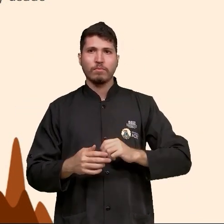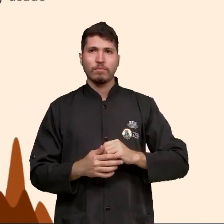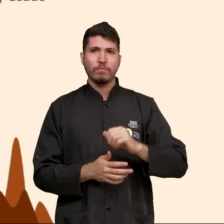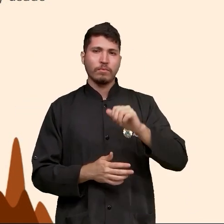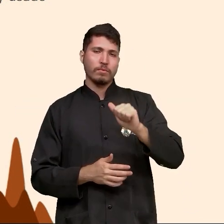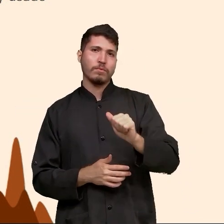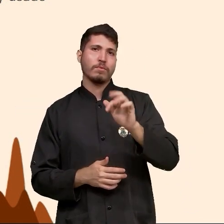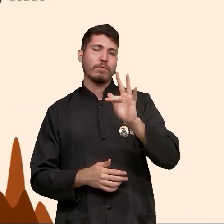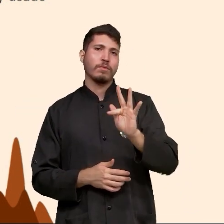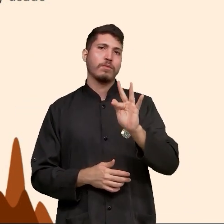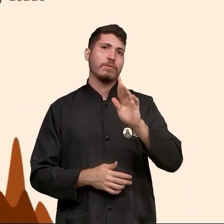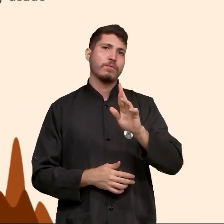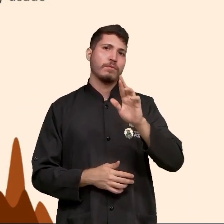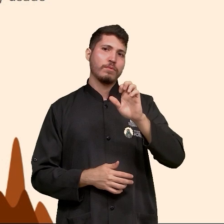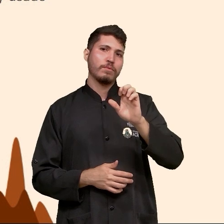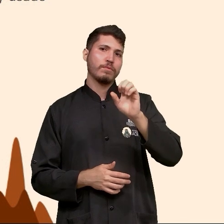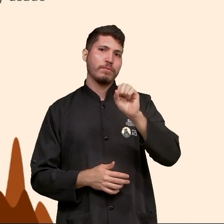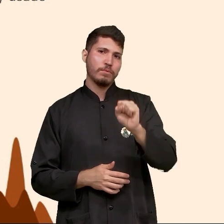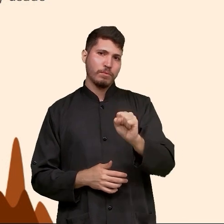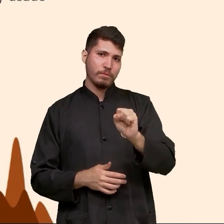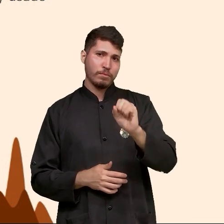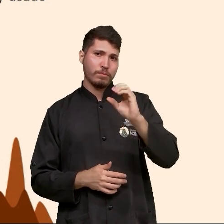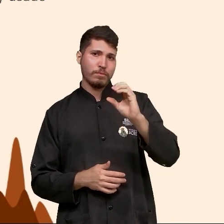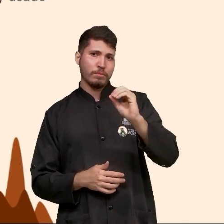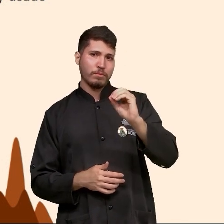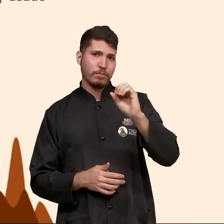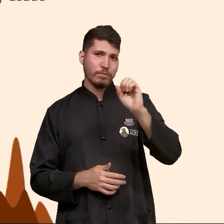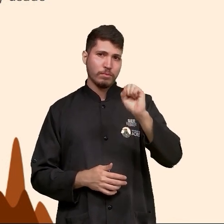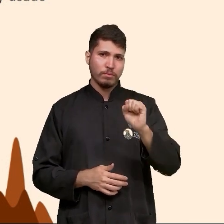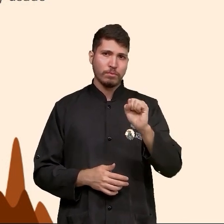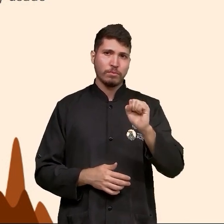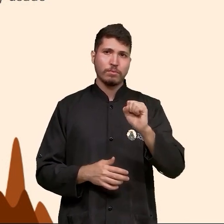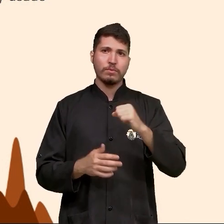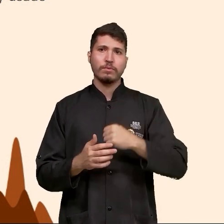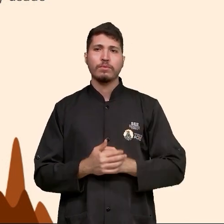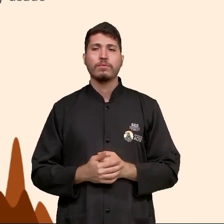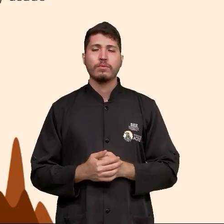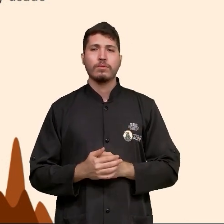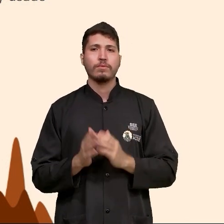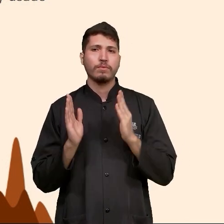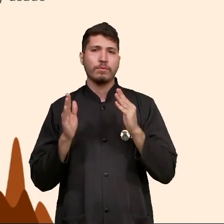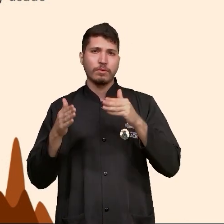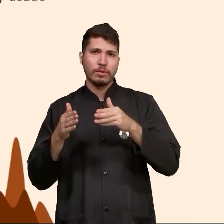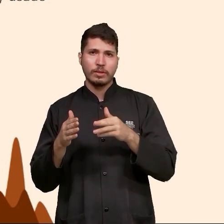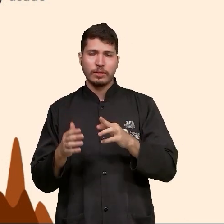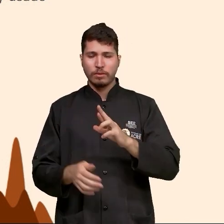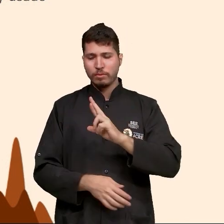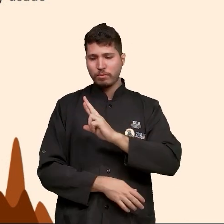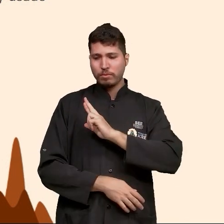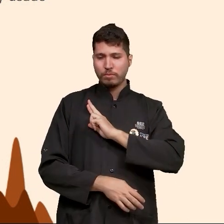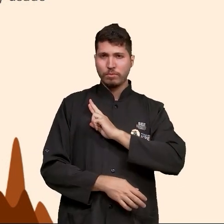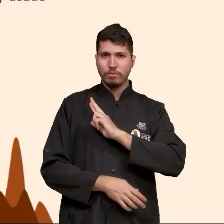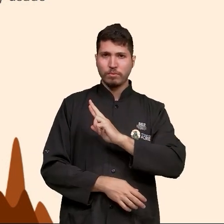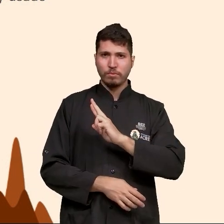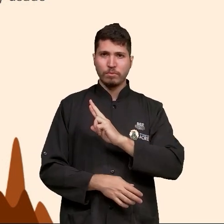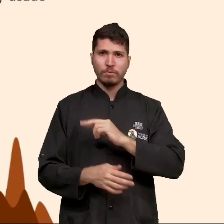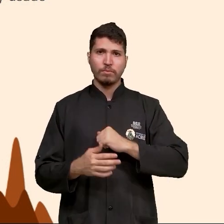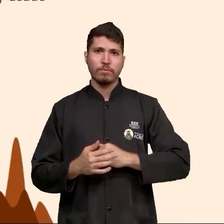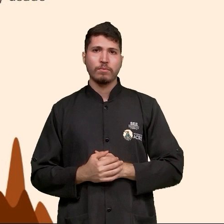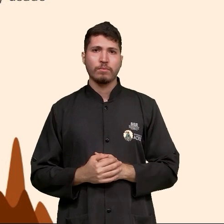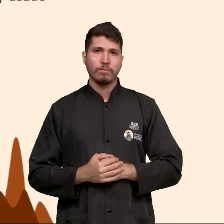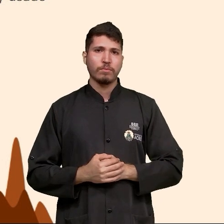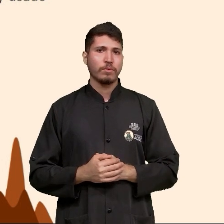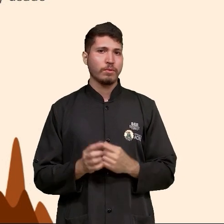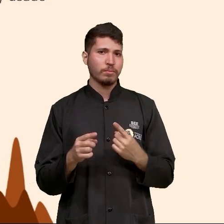as artes visuais elas eram muito direcionadas à religiosidade. Já o canto gregoriano,